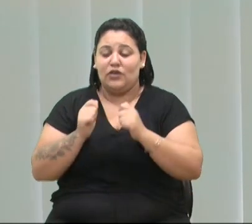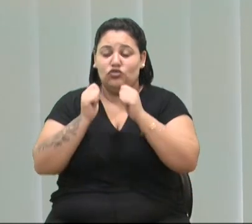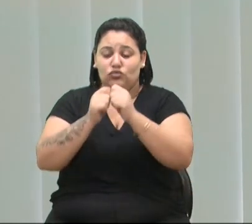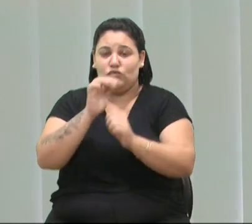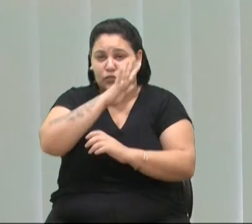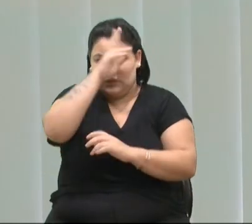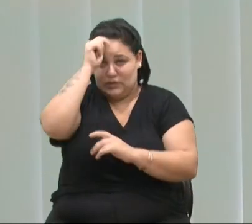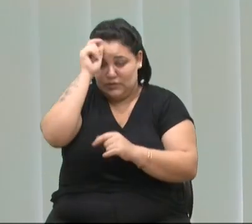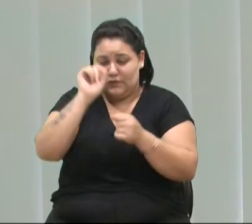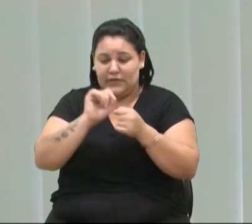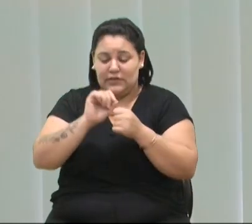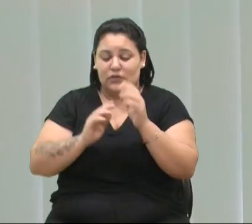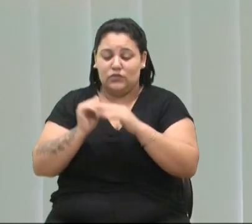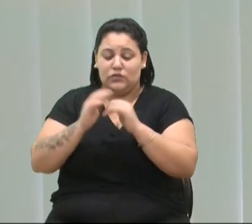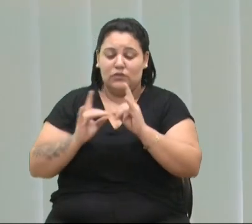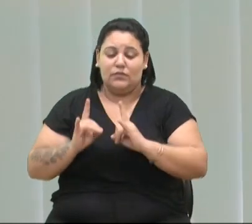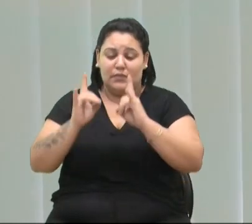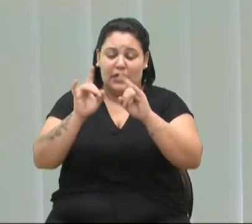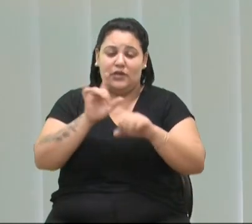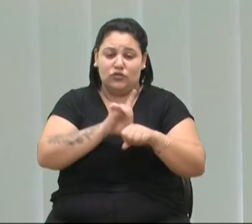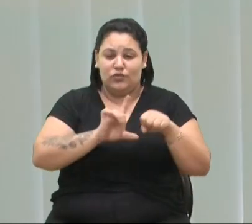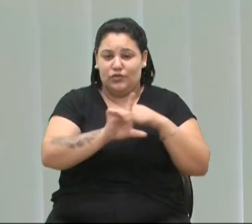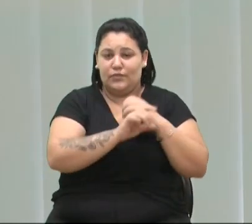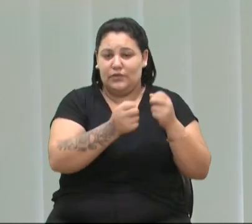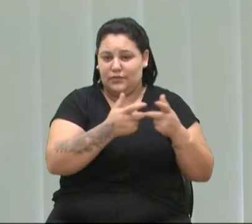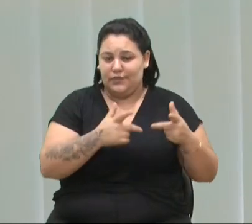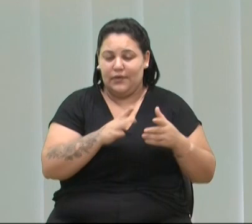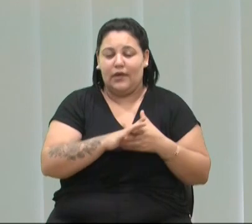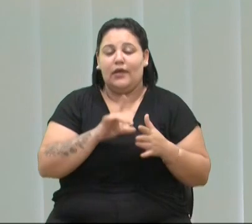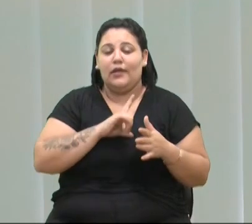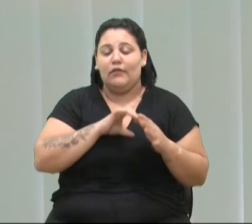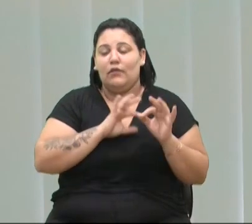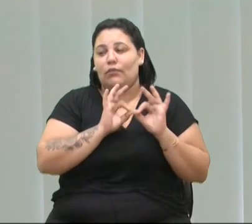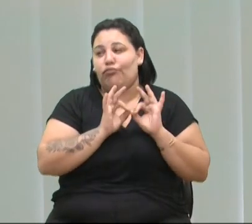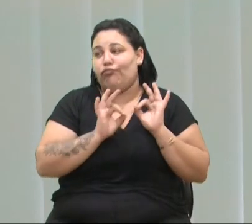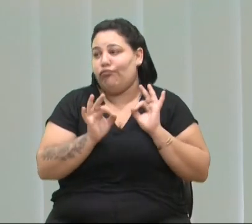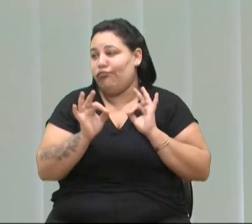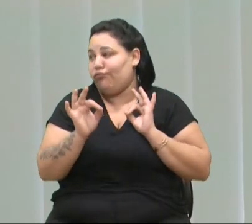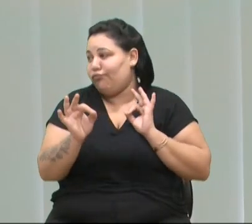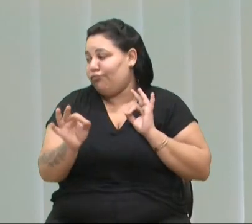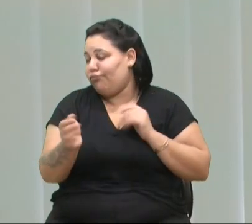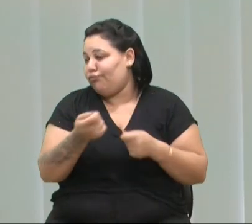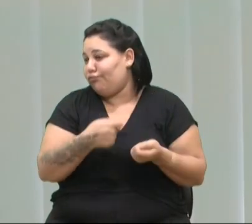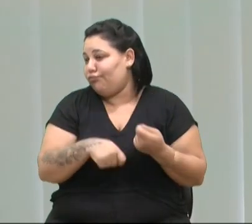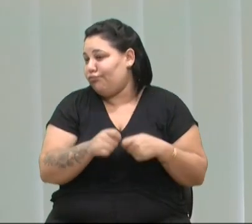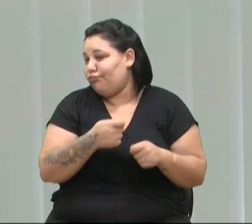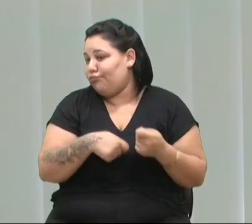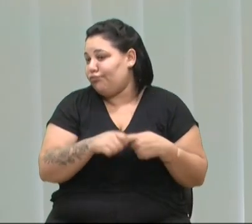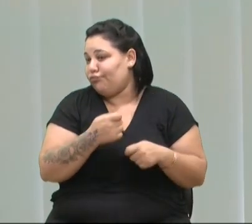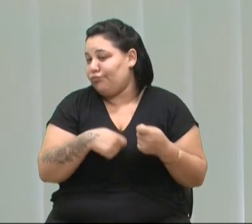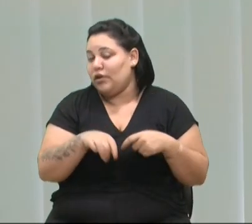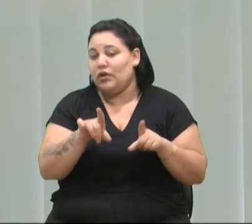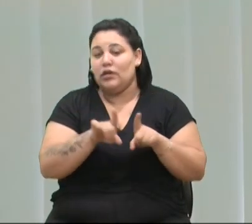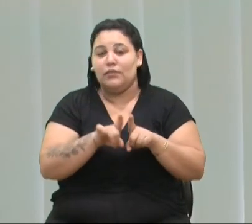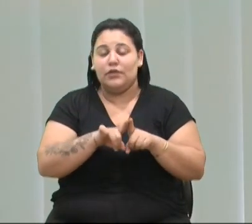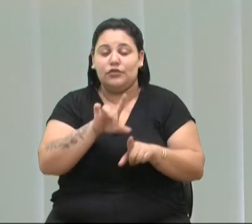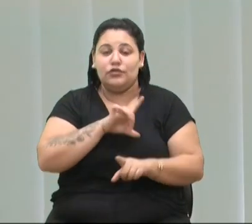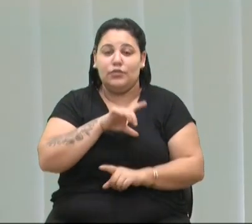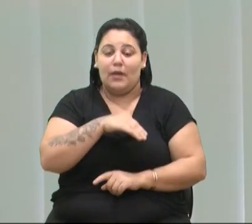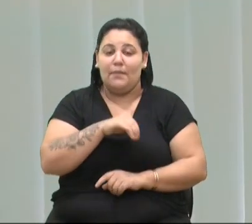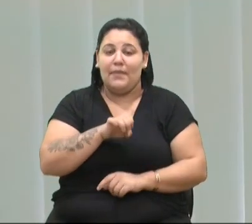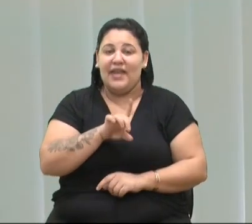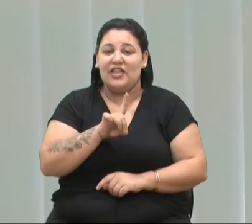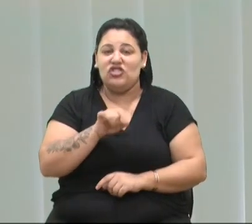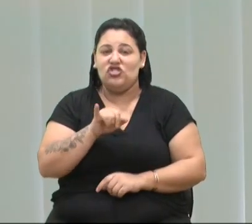loteamentos, enfim. Houve uma longa negociação com uma empresa que tinha uma medida compensatória com o valor